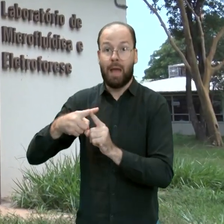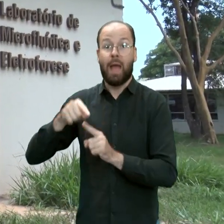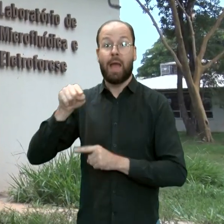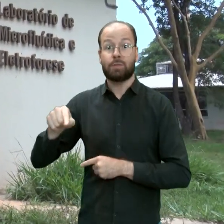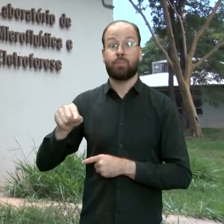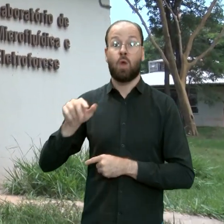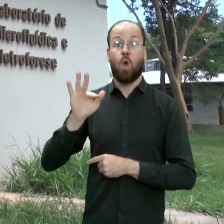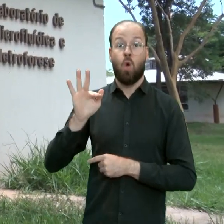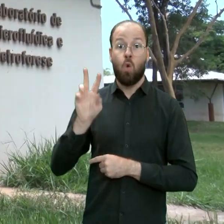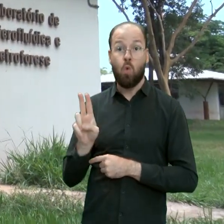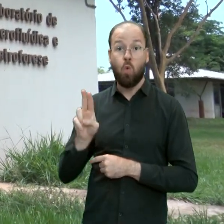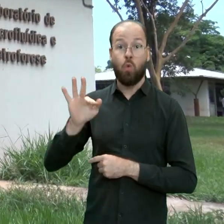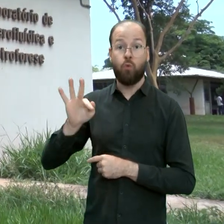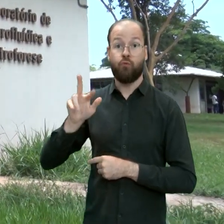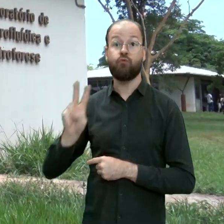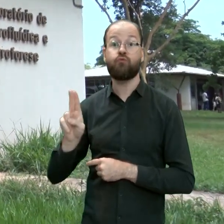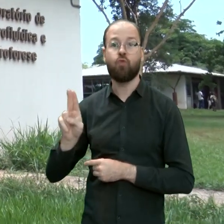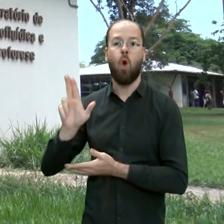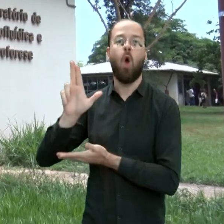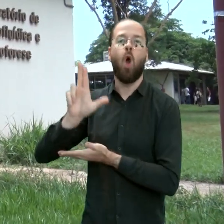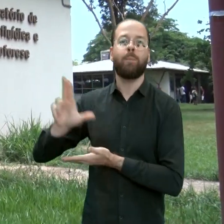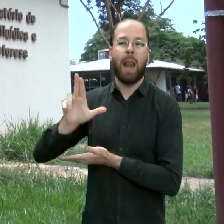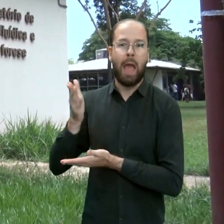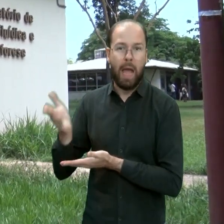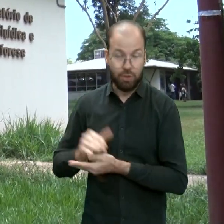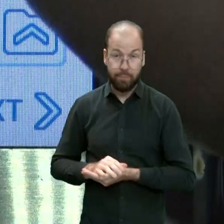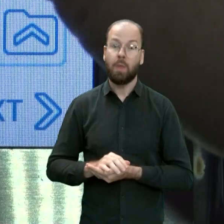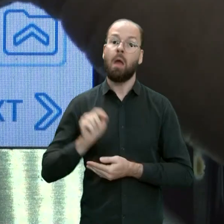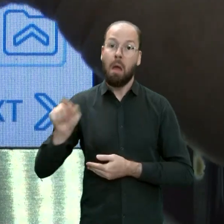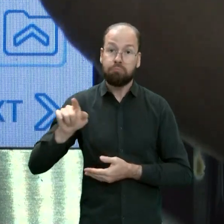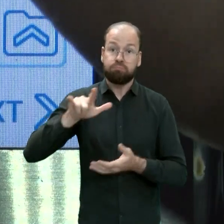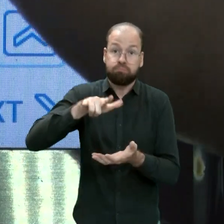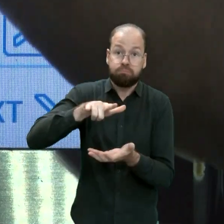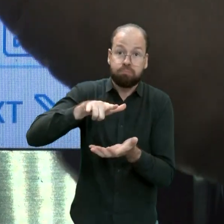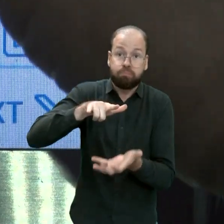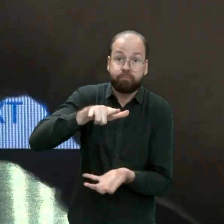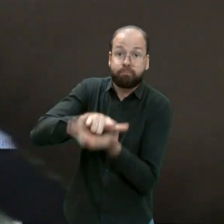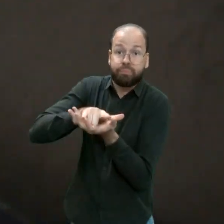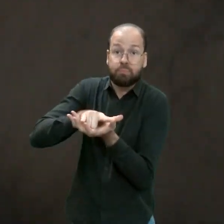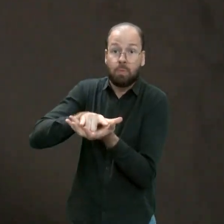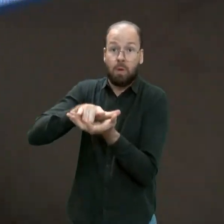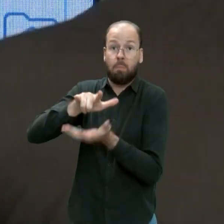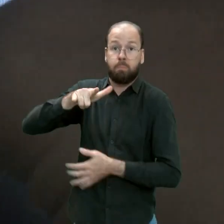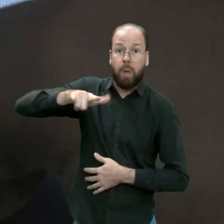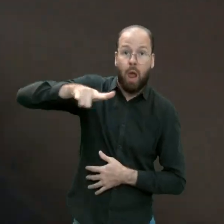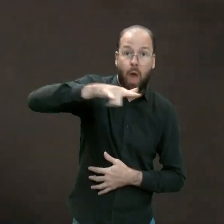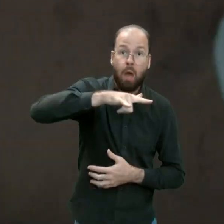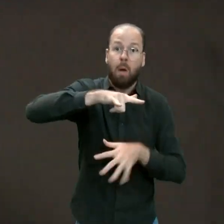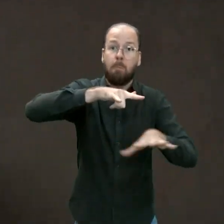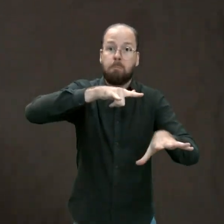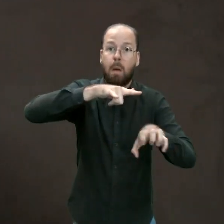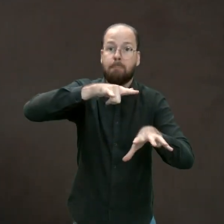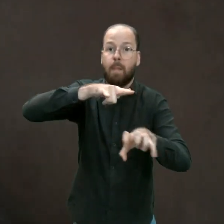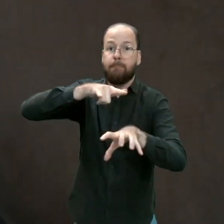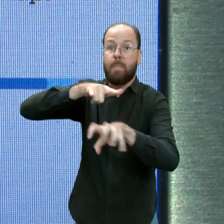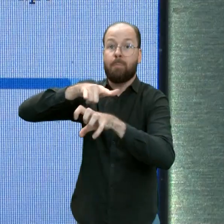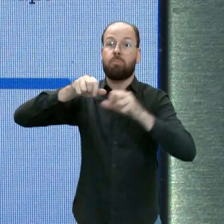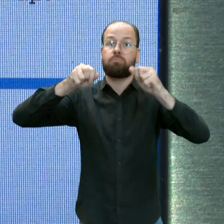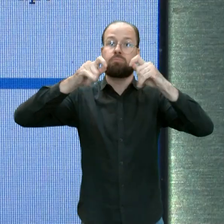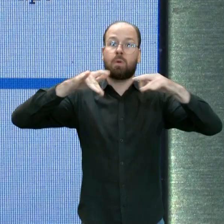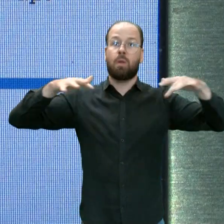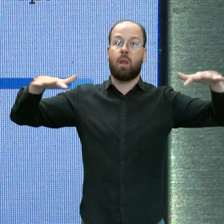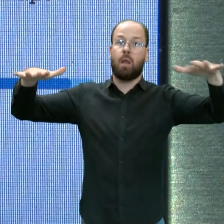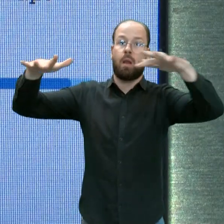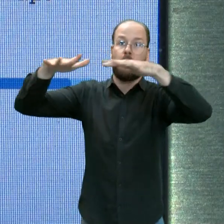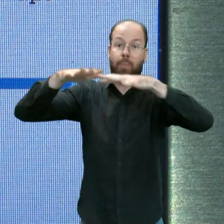O equipamento é acoplado a um drone e monitora gases poluentes na atmosfera. Em 10